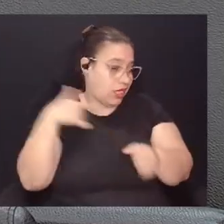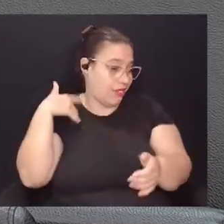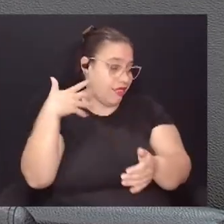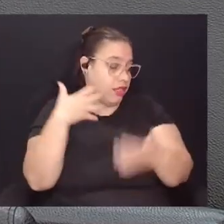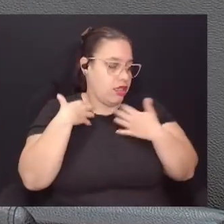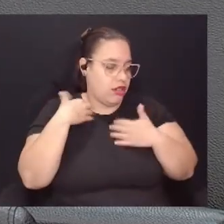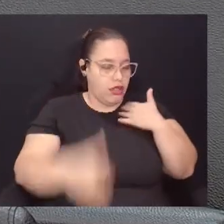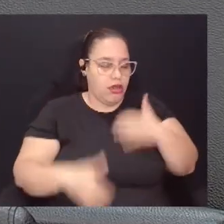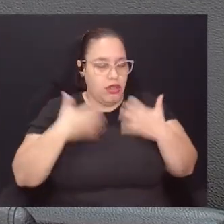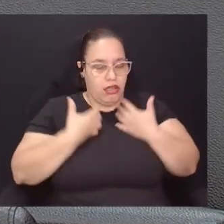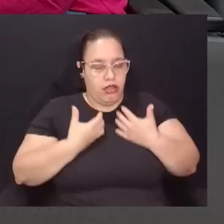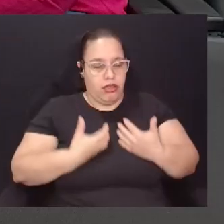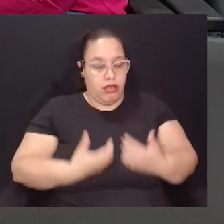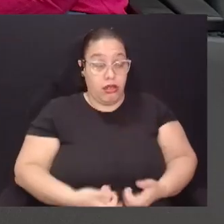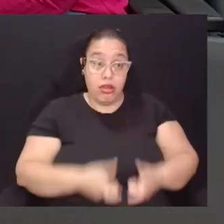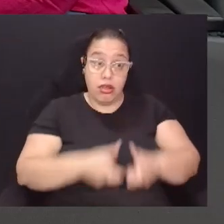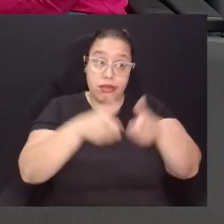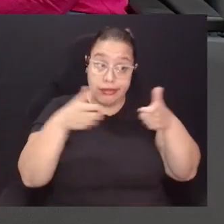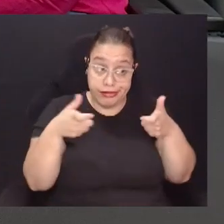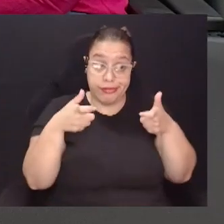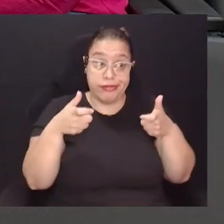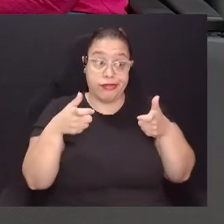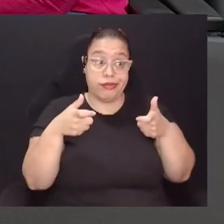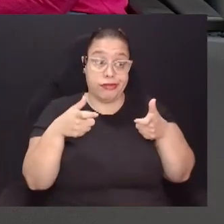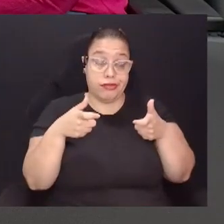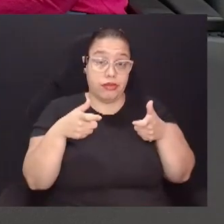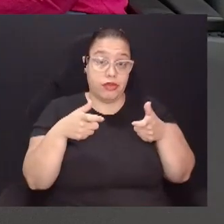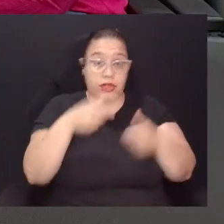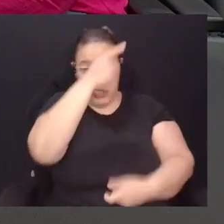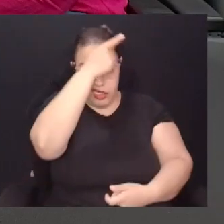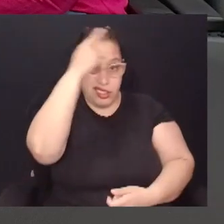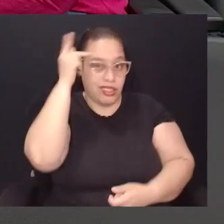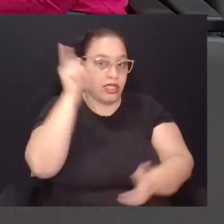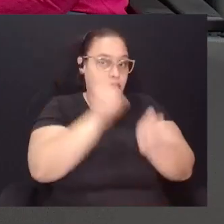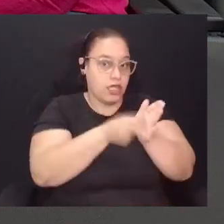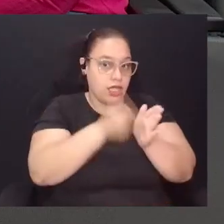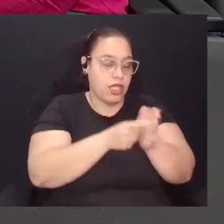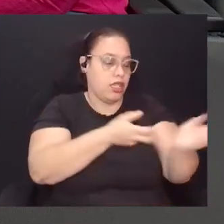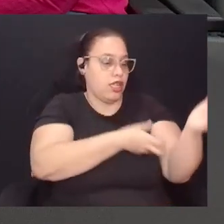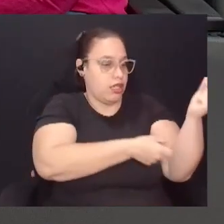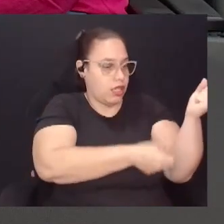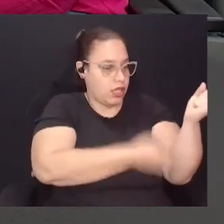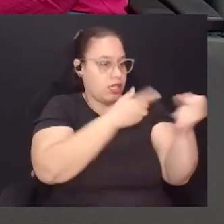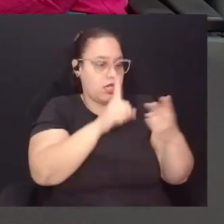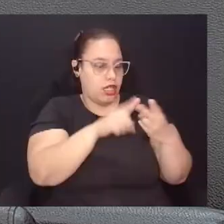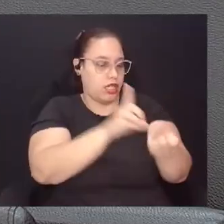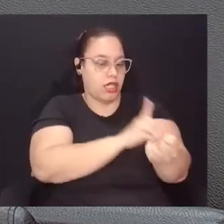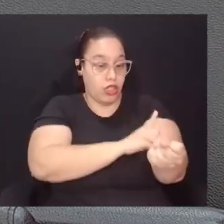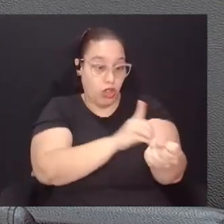e descarregando no corpo. Então, assim, o aumento também de pessoas que estão sendo diagnosticadas com pressão